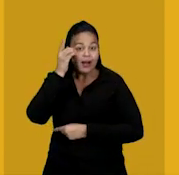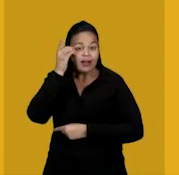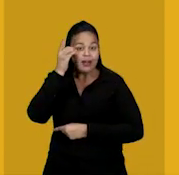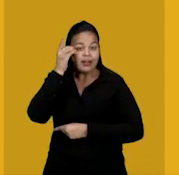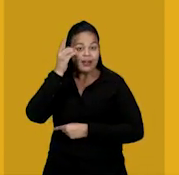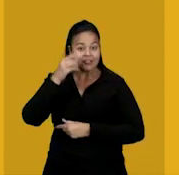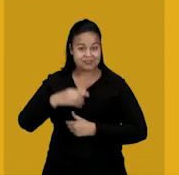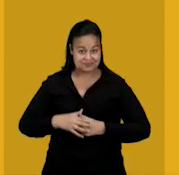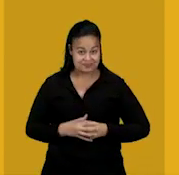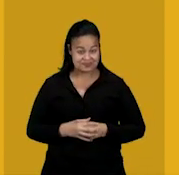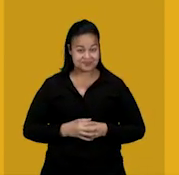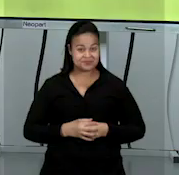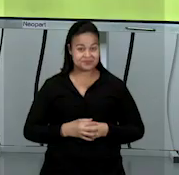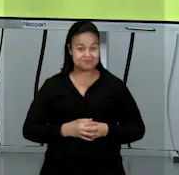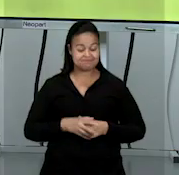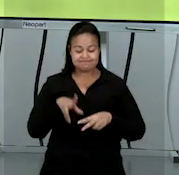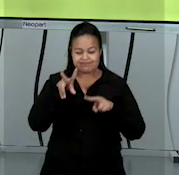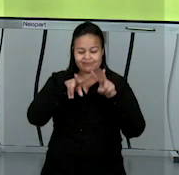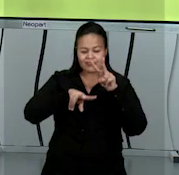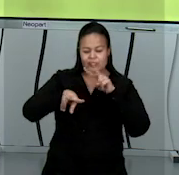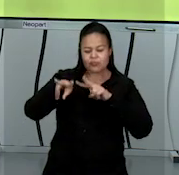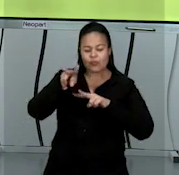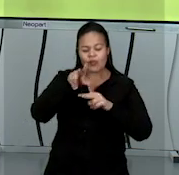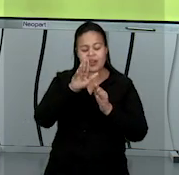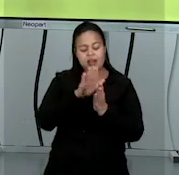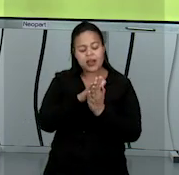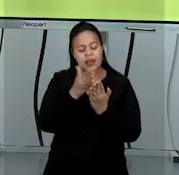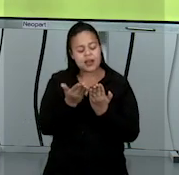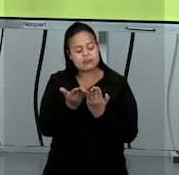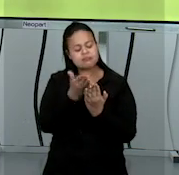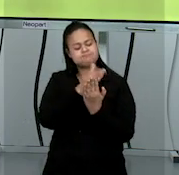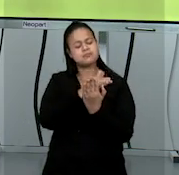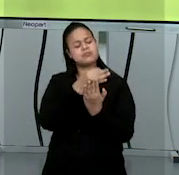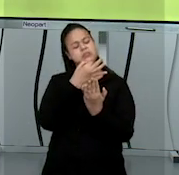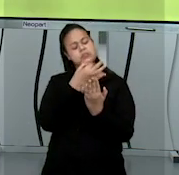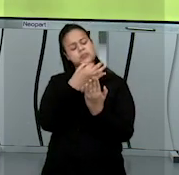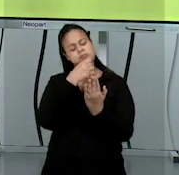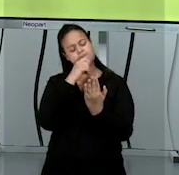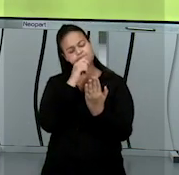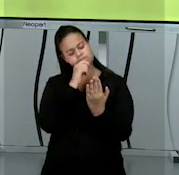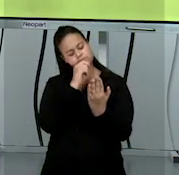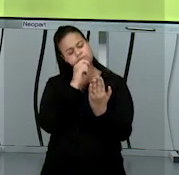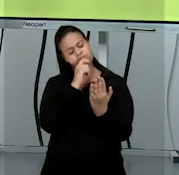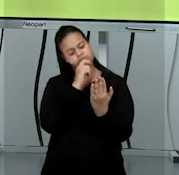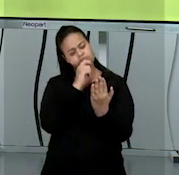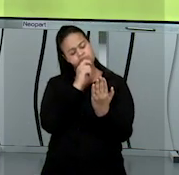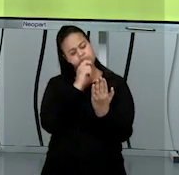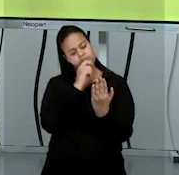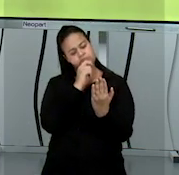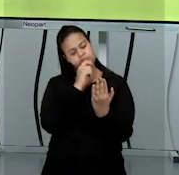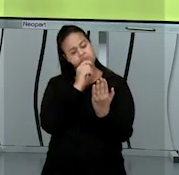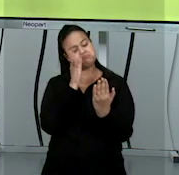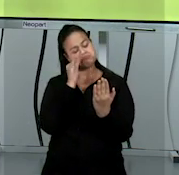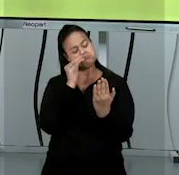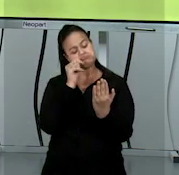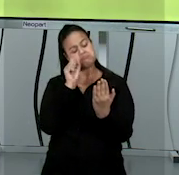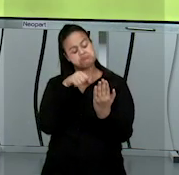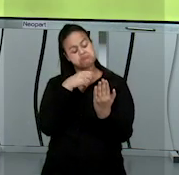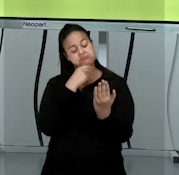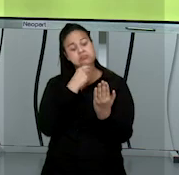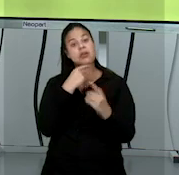livro corajoso, Cristóvão Tesa expõe as dificuldades inúmeras e as saborosas pequenas vitórias de criar